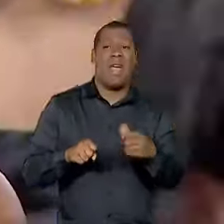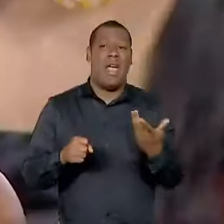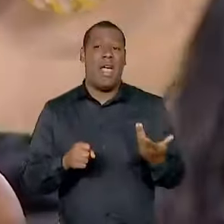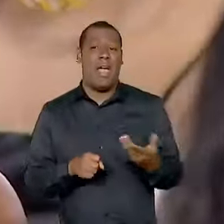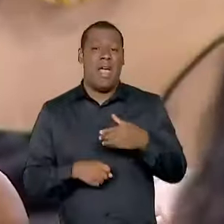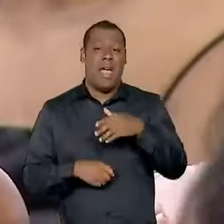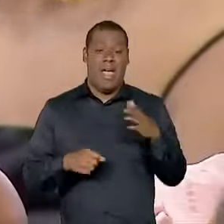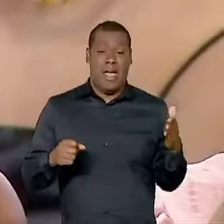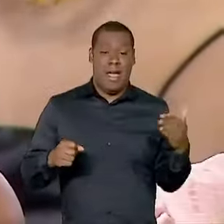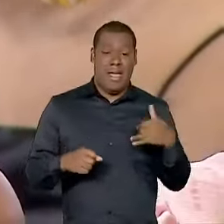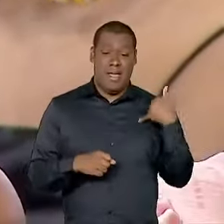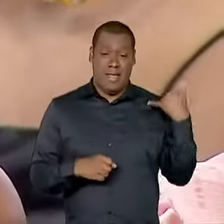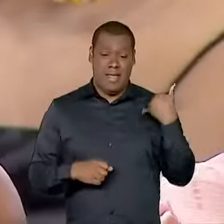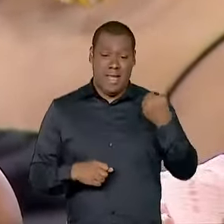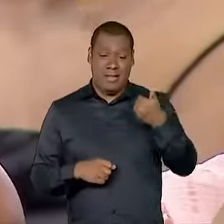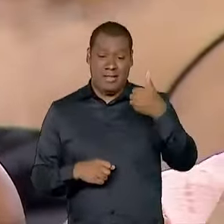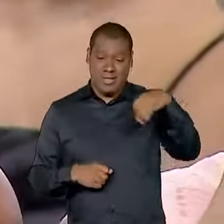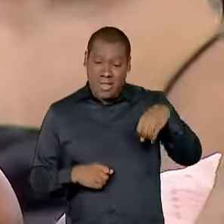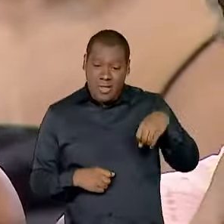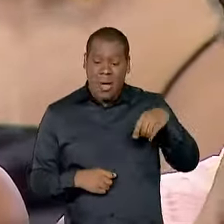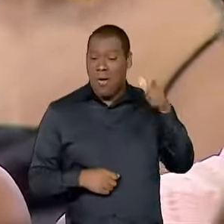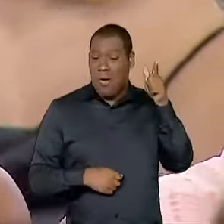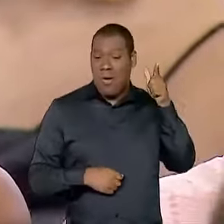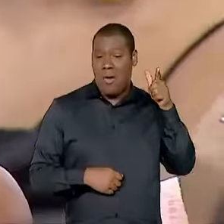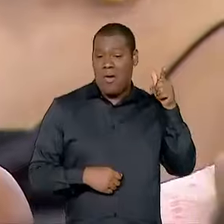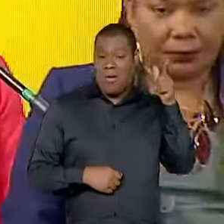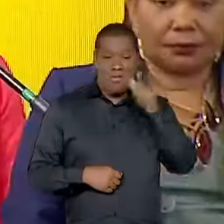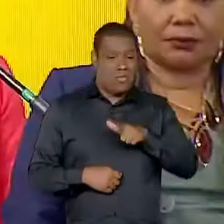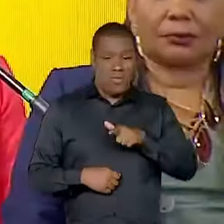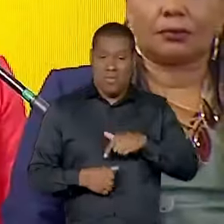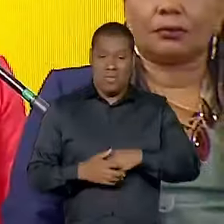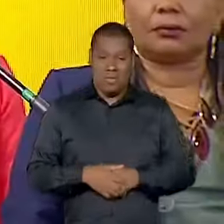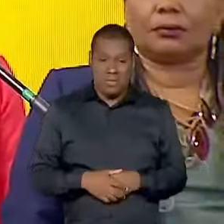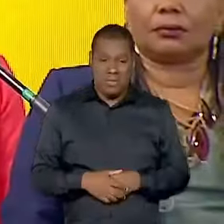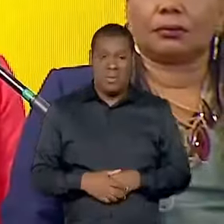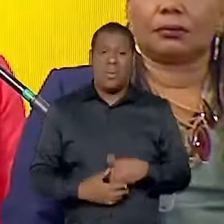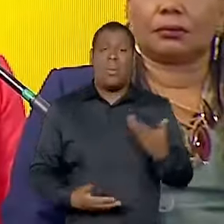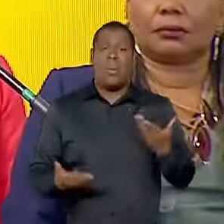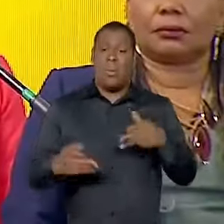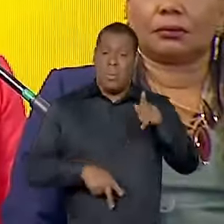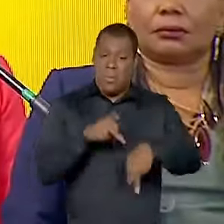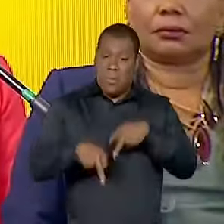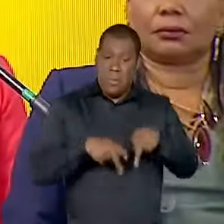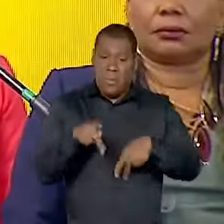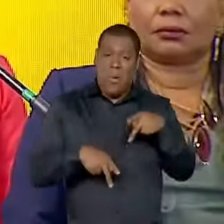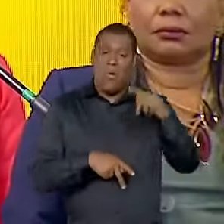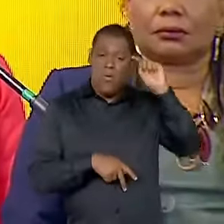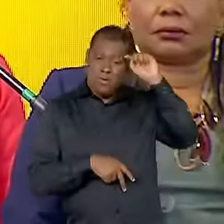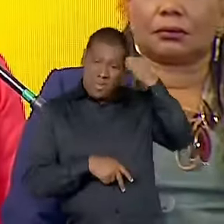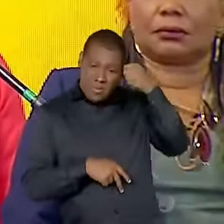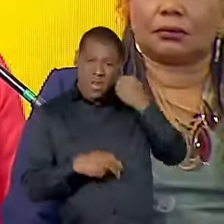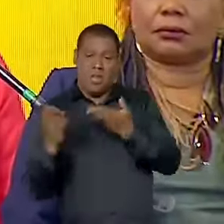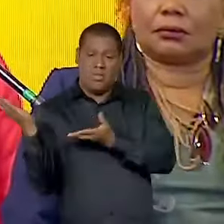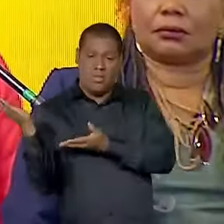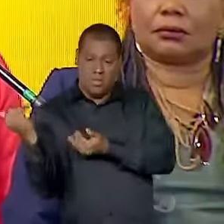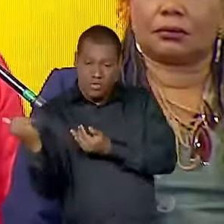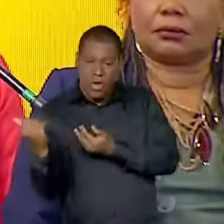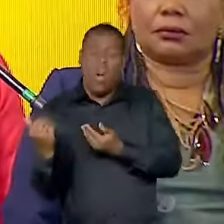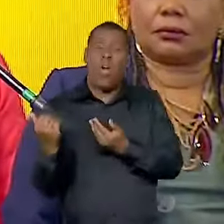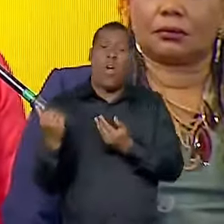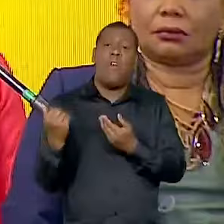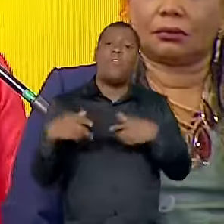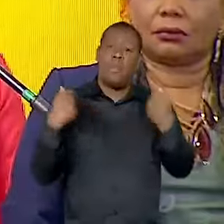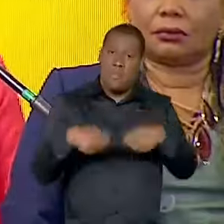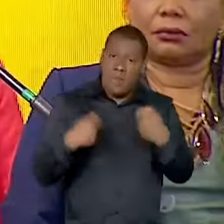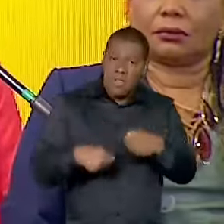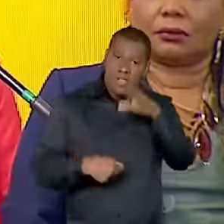Nossa juventude negra não pode ter esse destino por falta de oportunidade. Não podemos mais perder as nossas